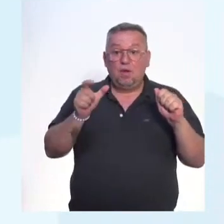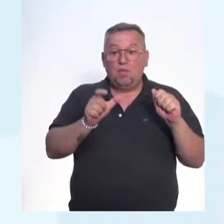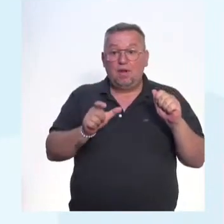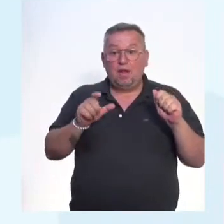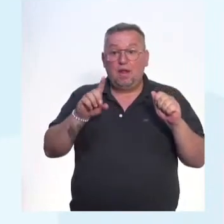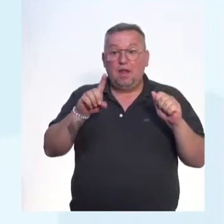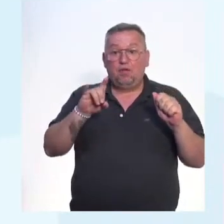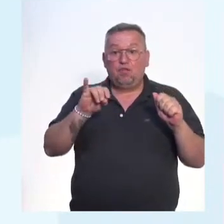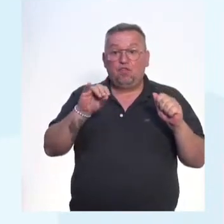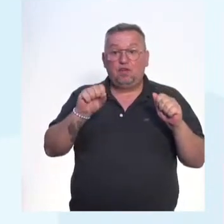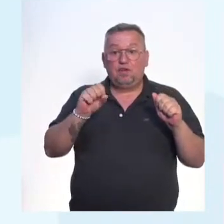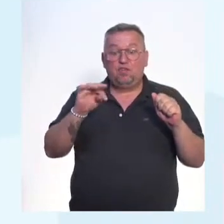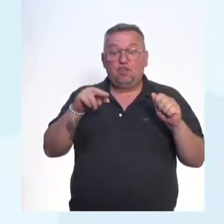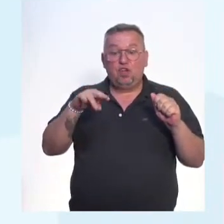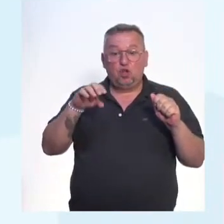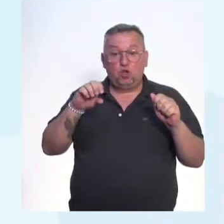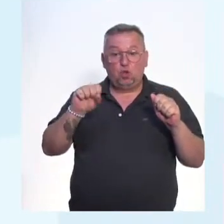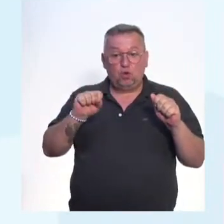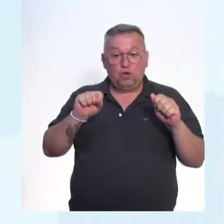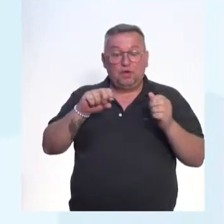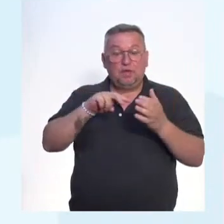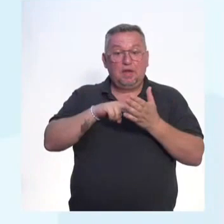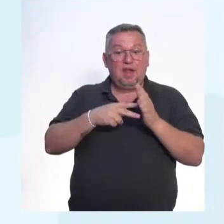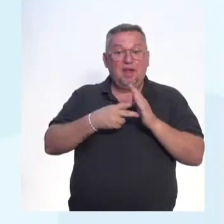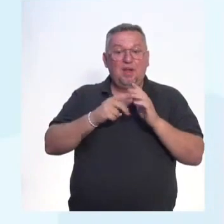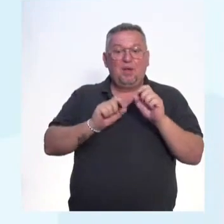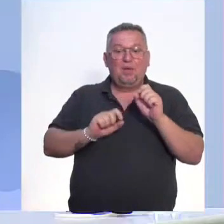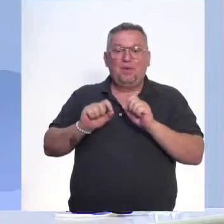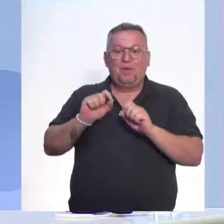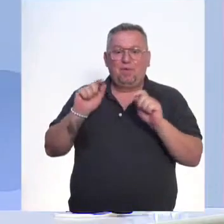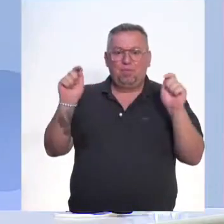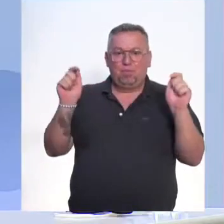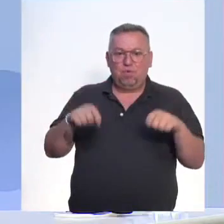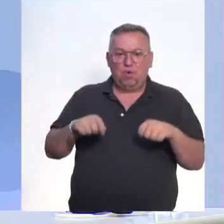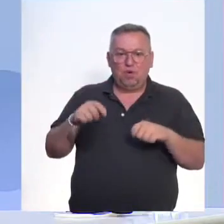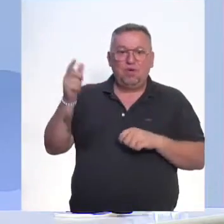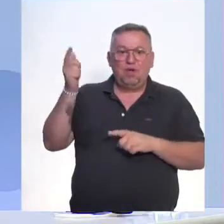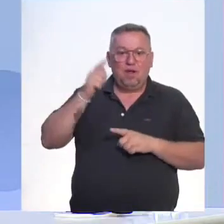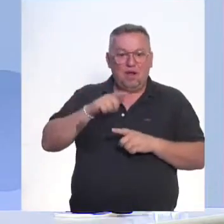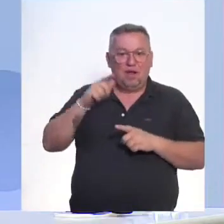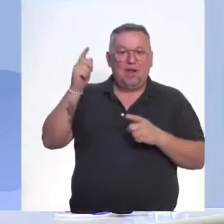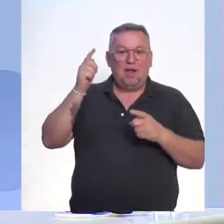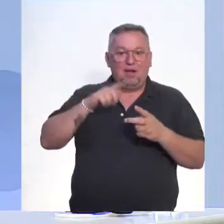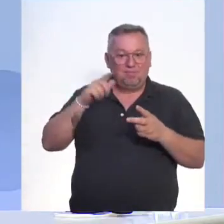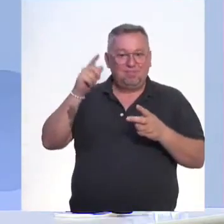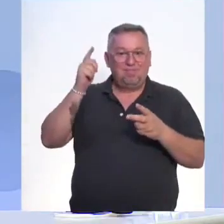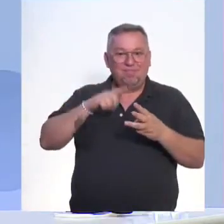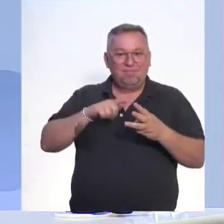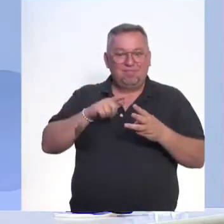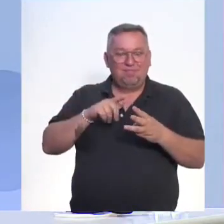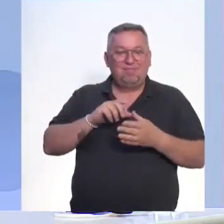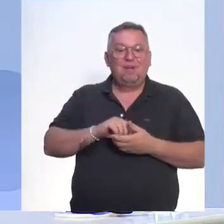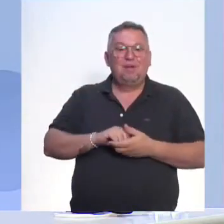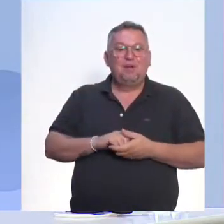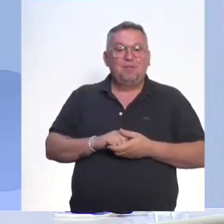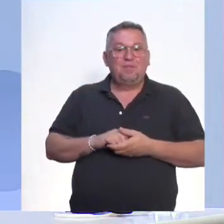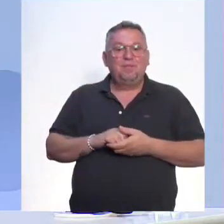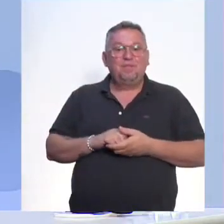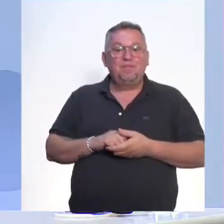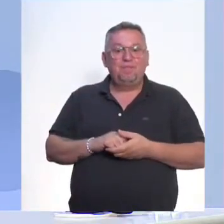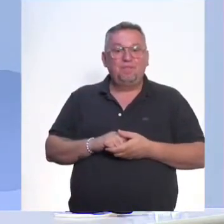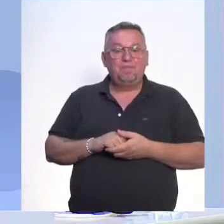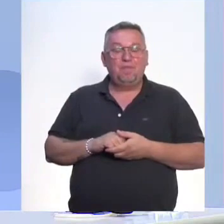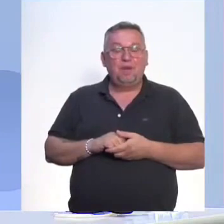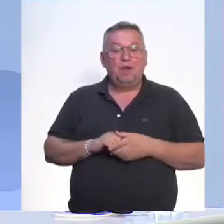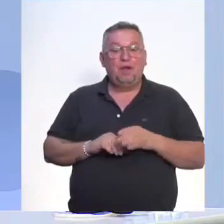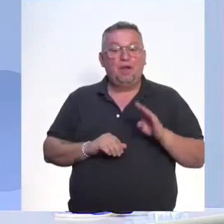palavra distintos. Isso significa que pode repetir o número. Isso mesmo. Na